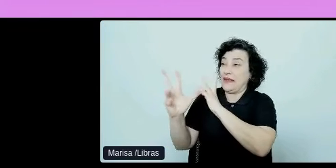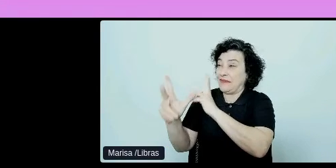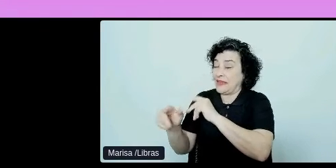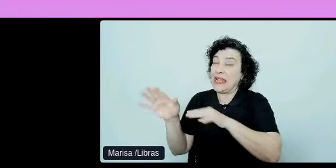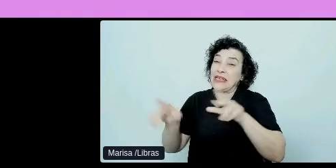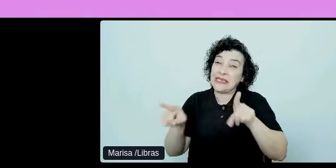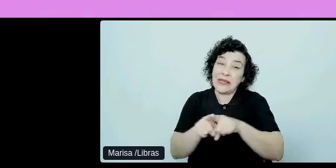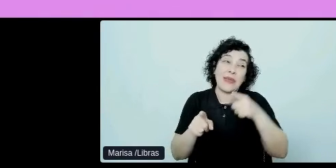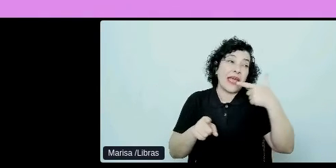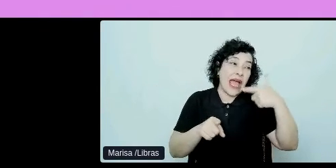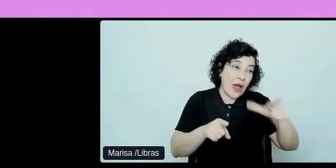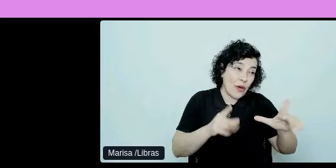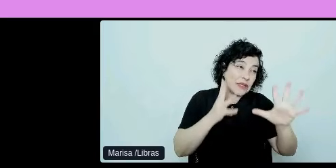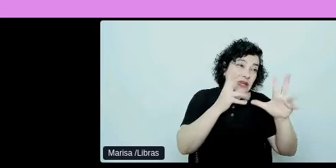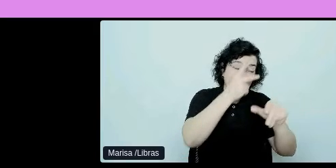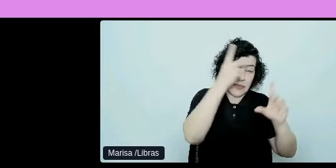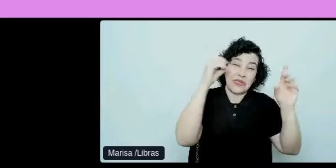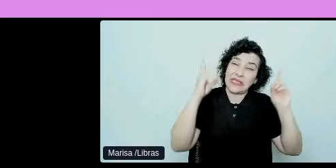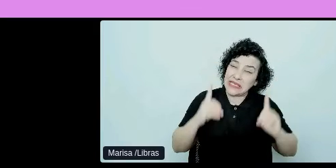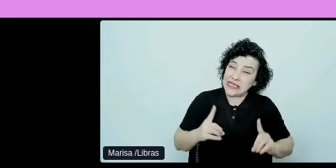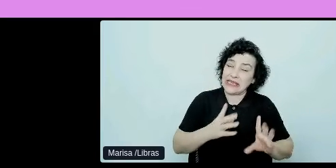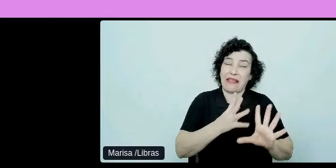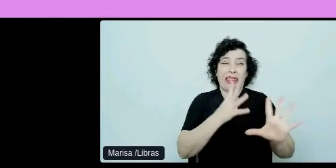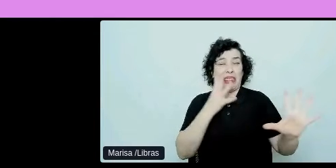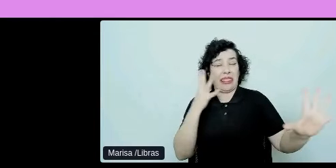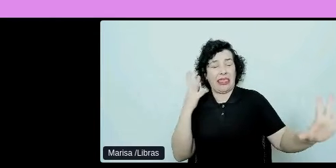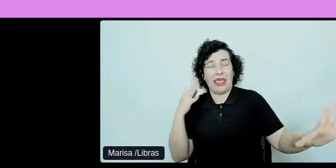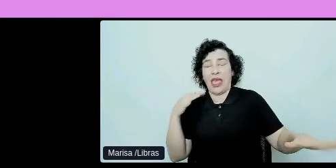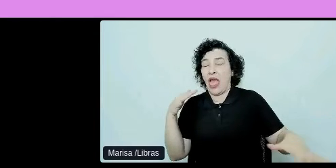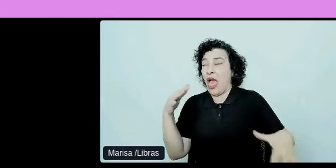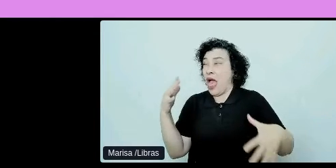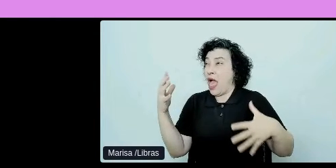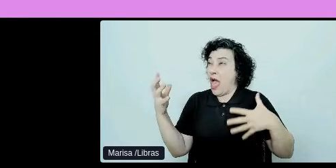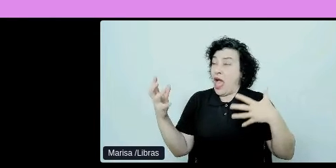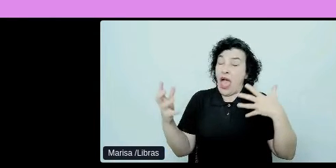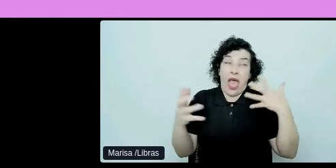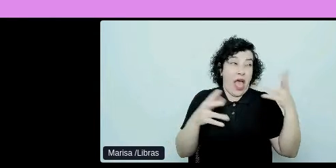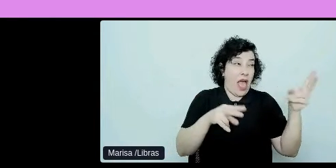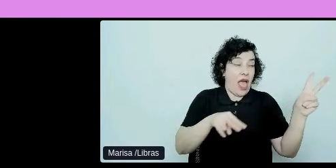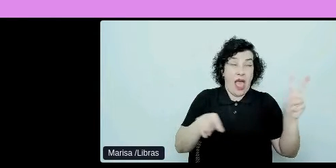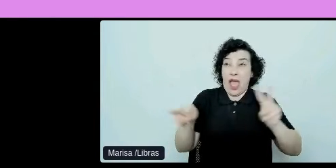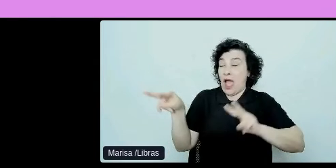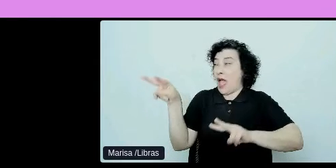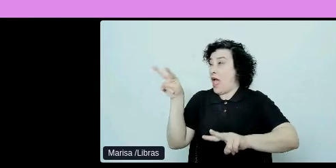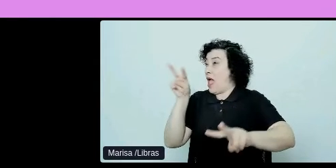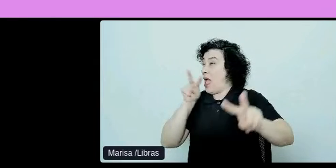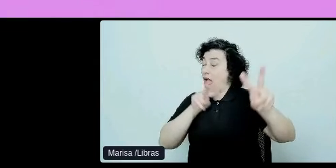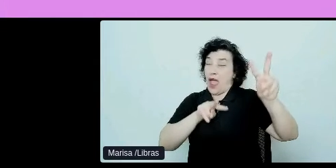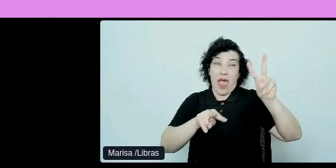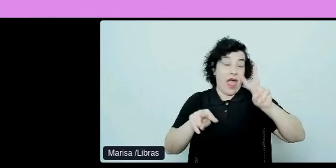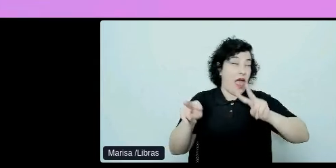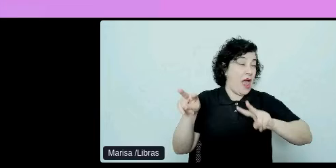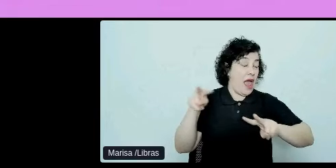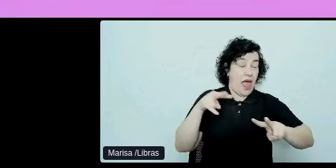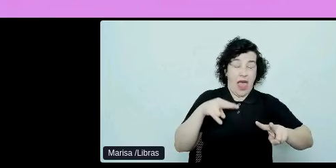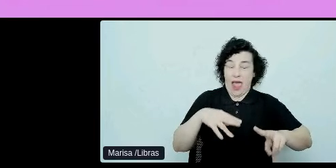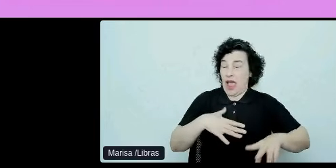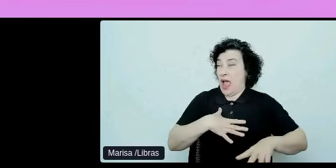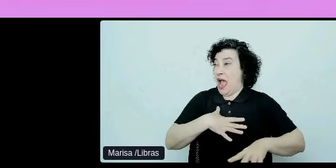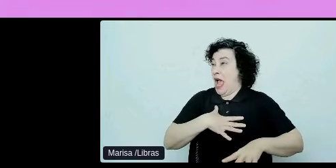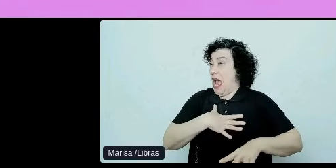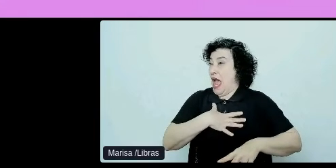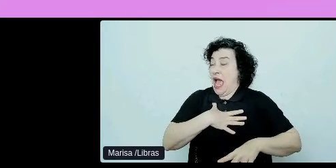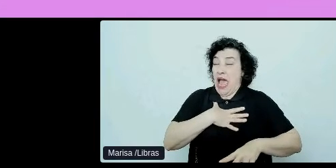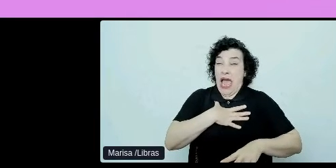gente. Começa a acontecer muita coisa, aquilo vai drenando a nossa energia a tal ponto que o que a gente sente é como se fosse